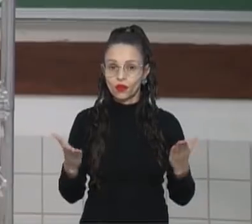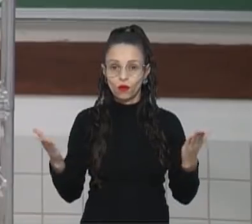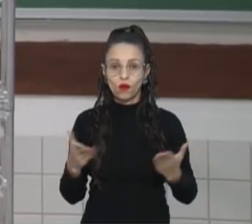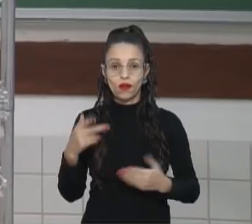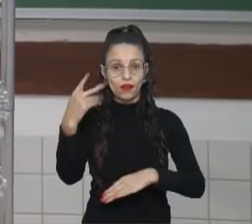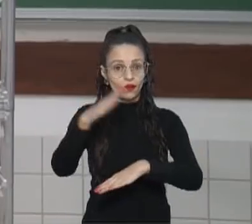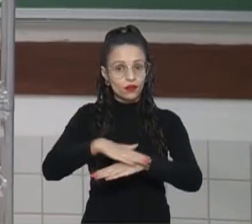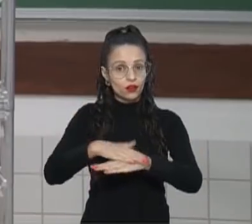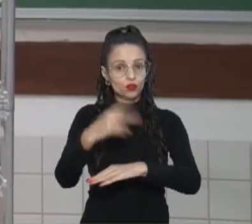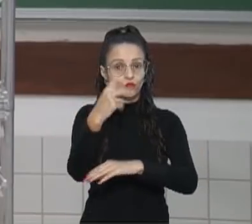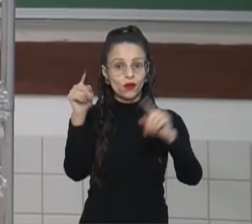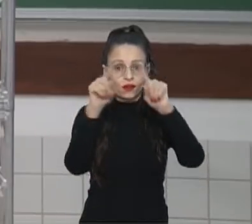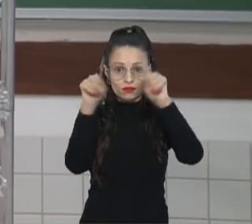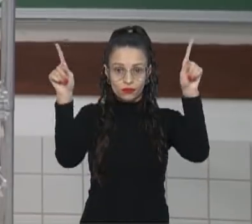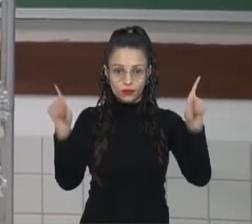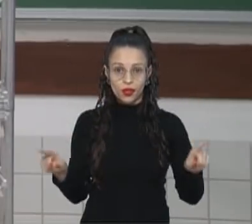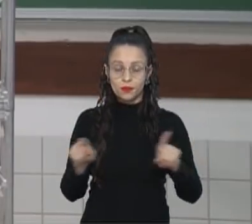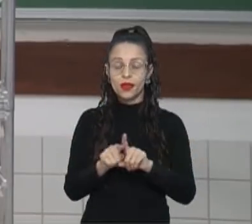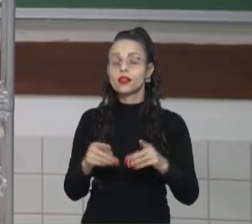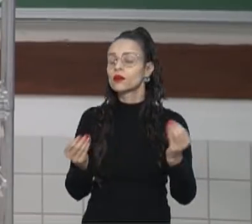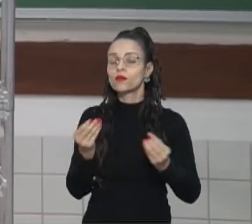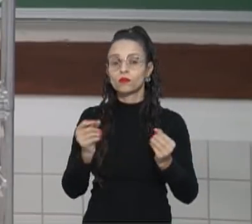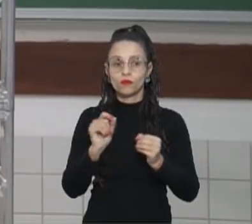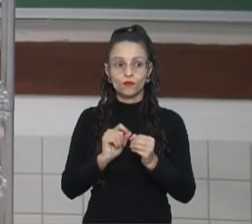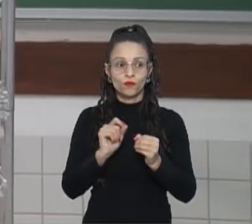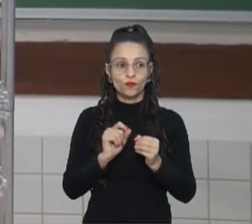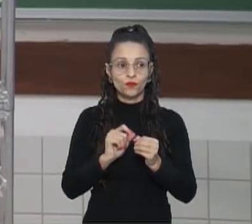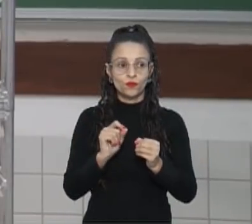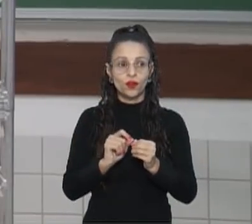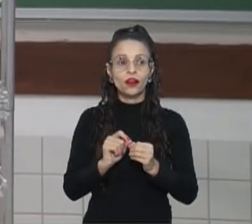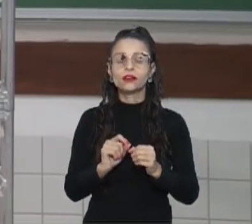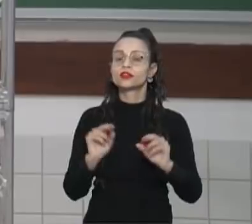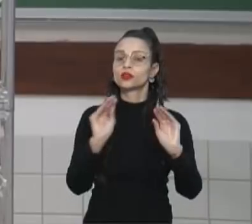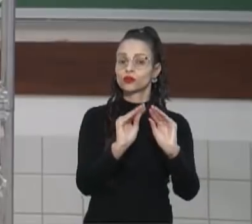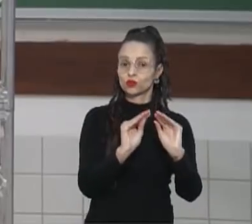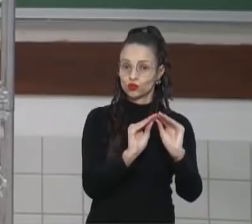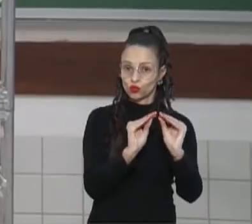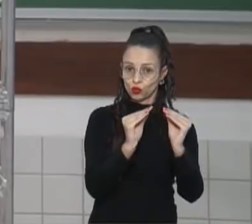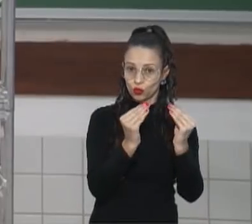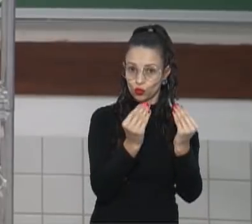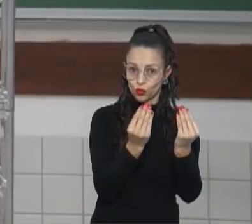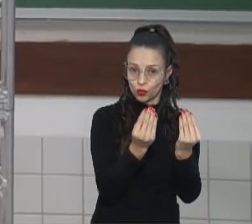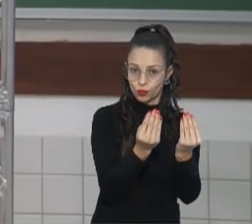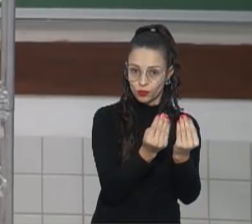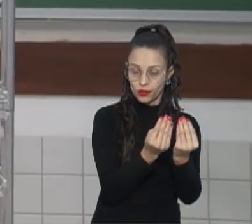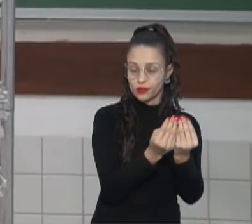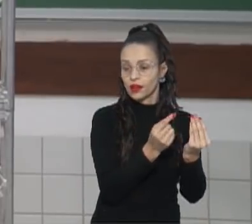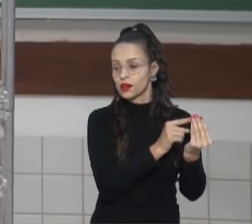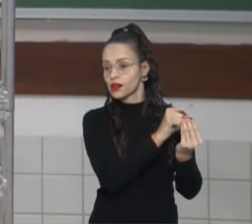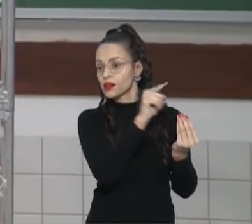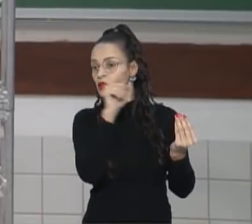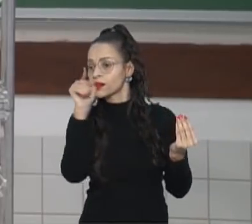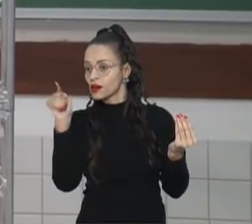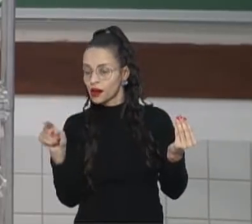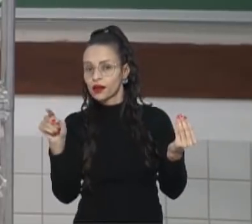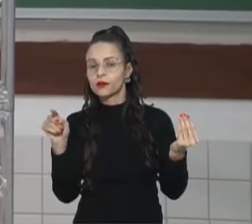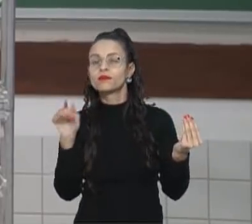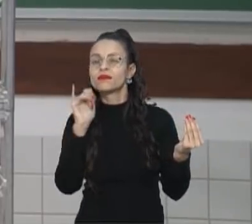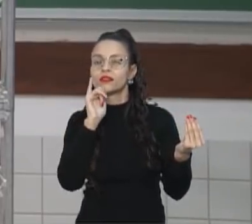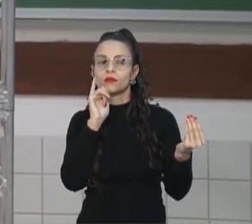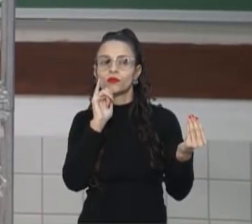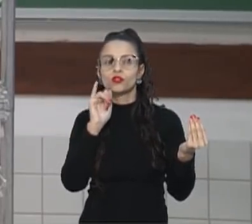tabela de vocês preencham da seguinte forma. Substância, vai estar lá, soda